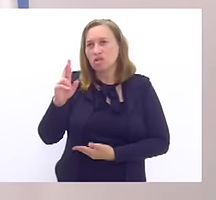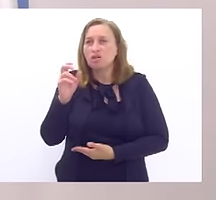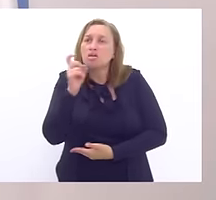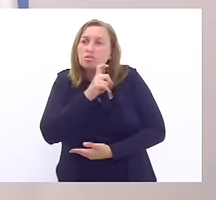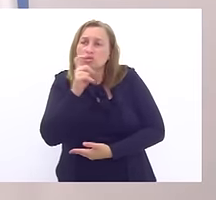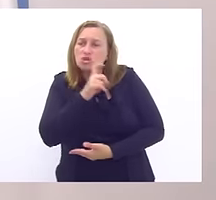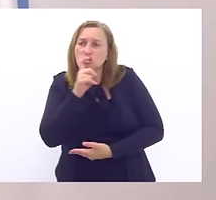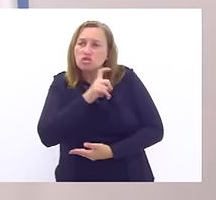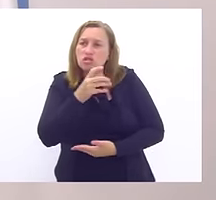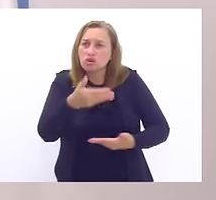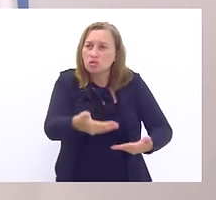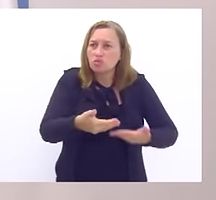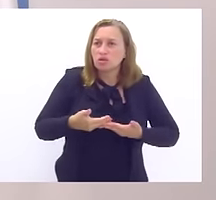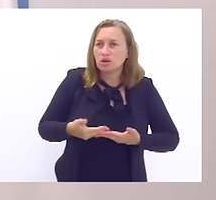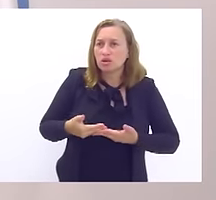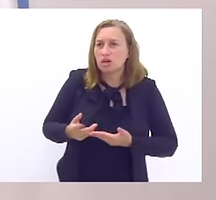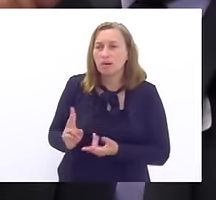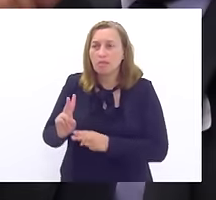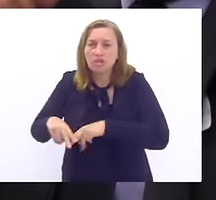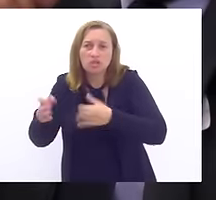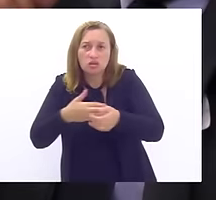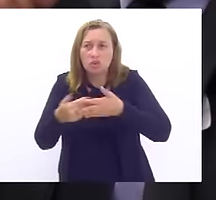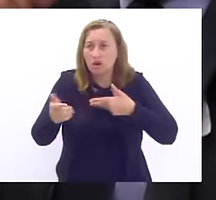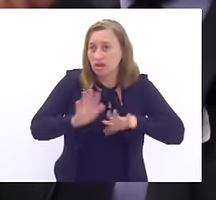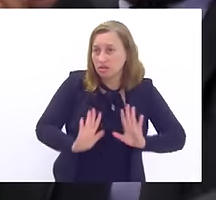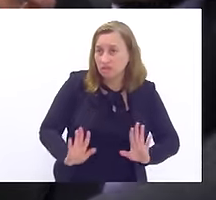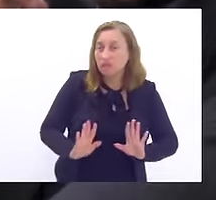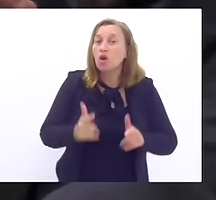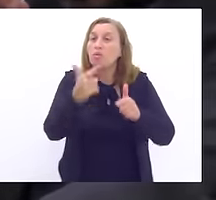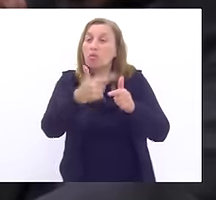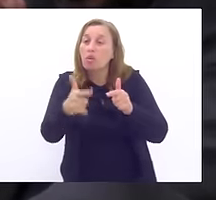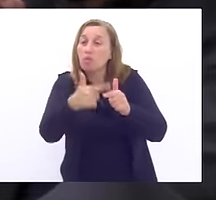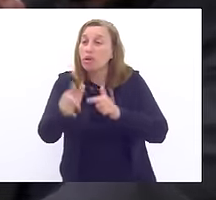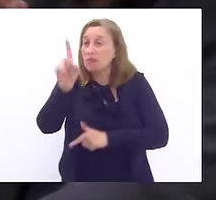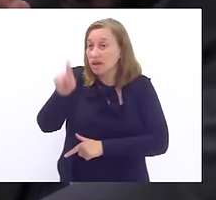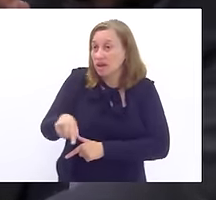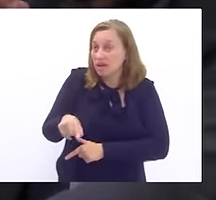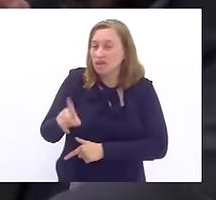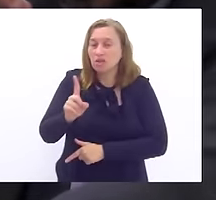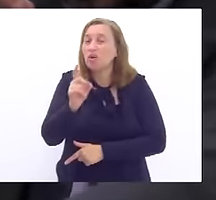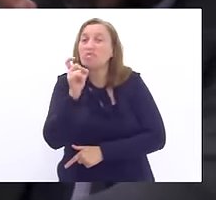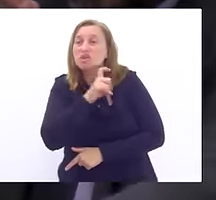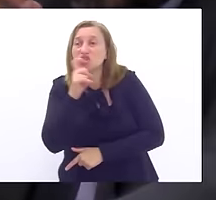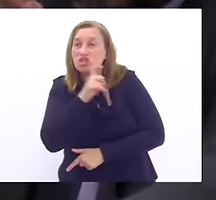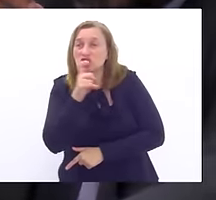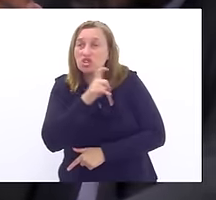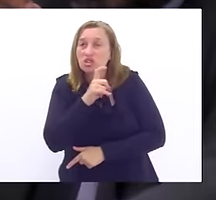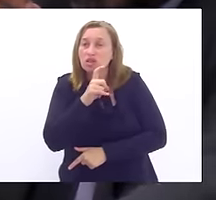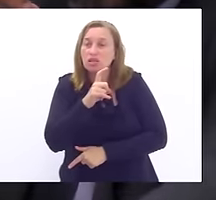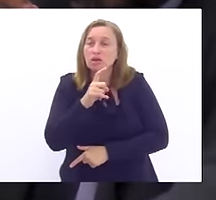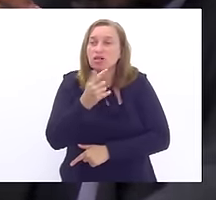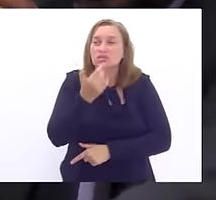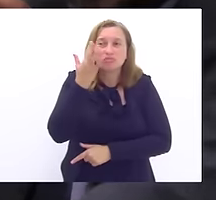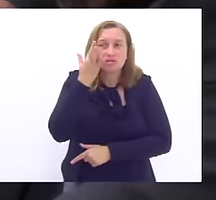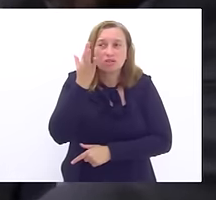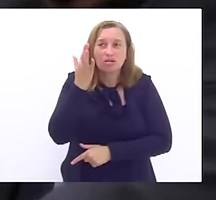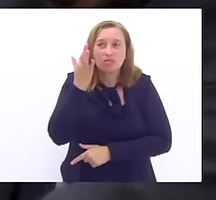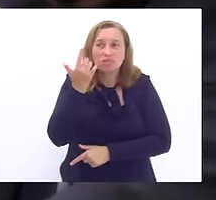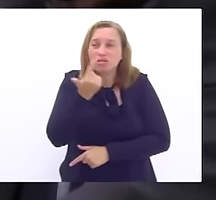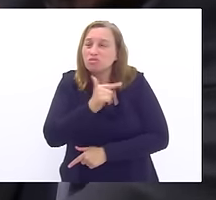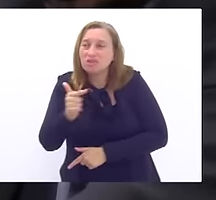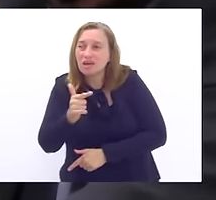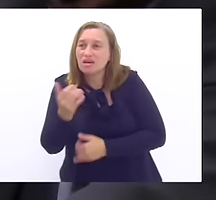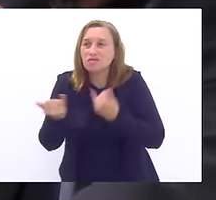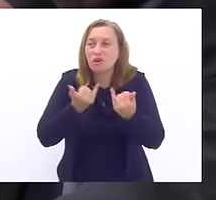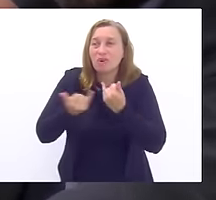convidado convocado é presa de qualquer jeito o problema é que a questão não é Mentir é não ter uma informação precisa